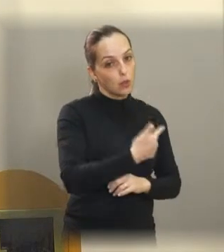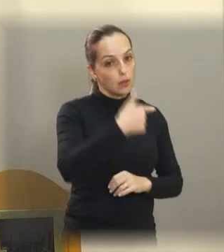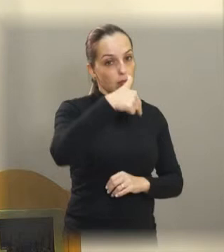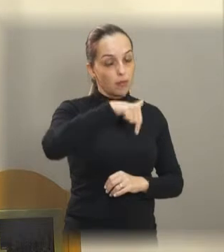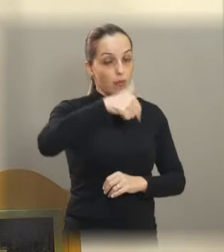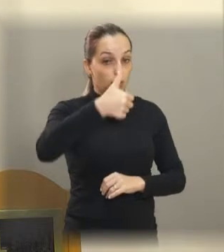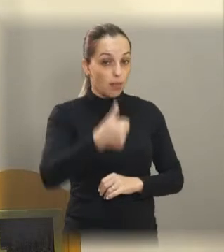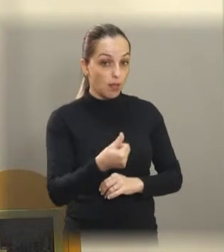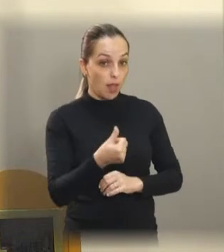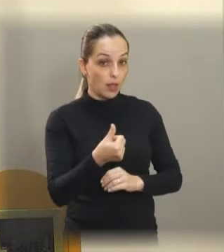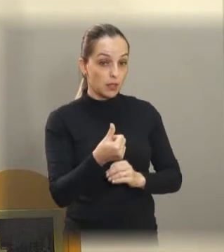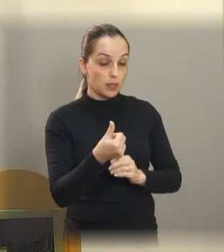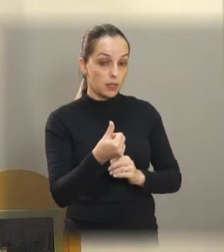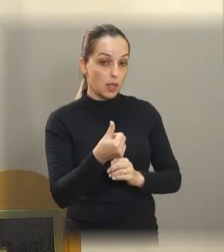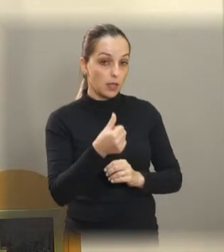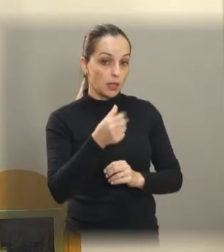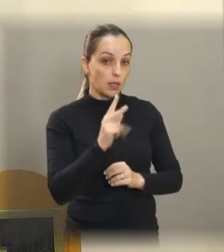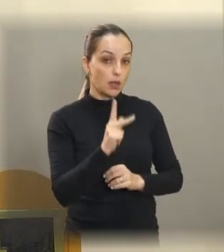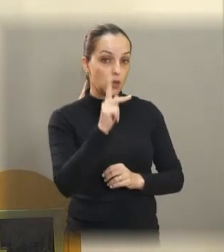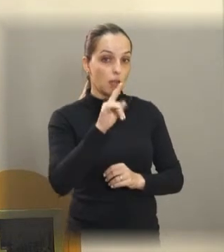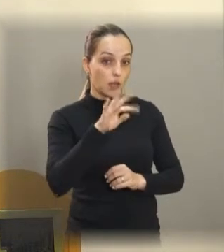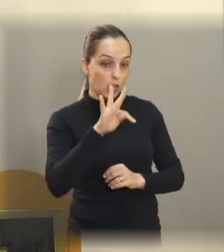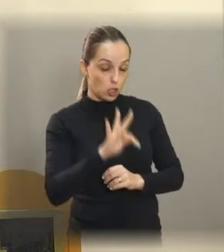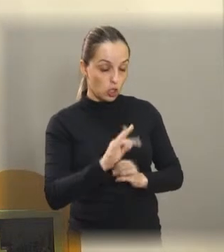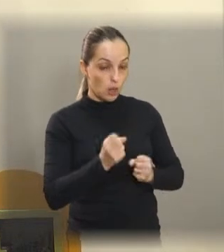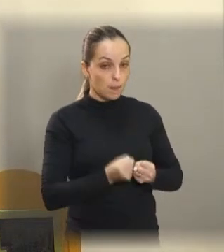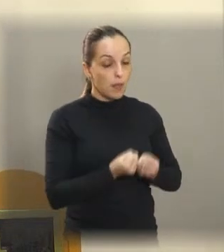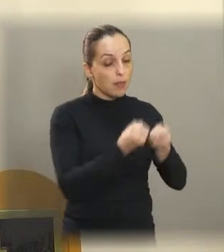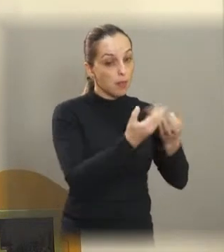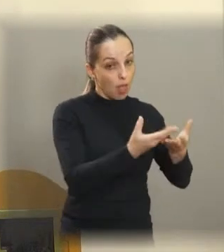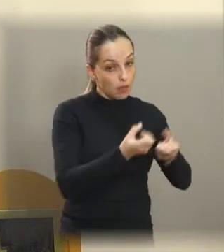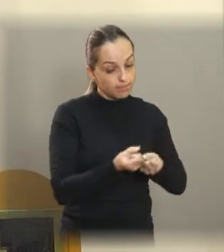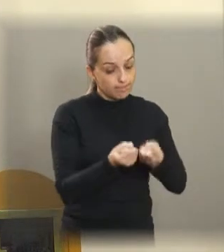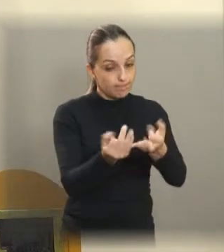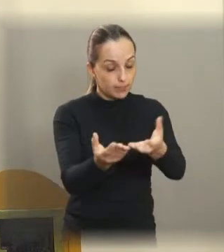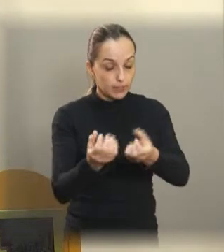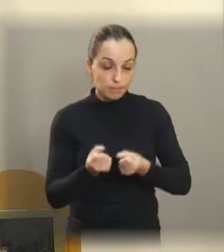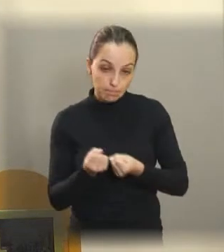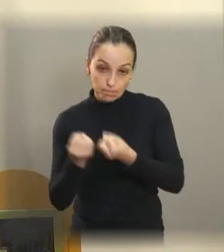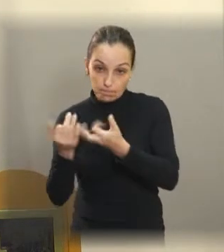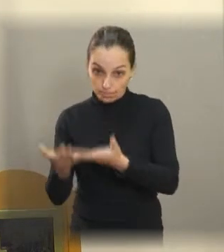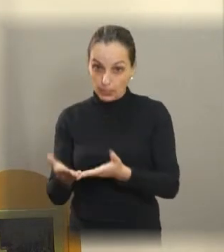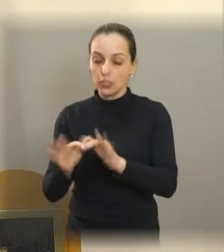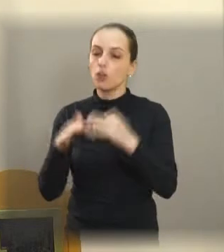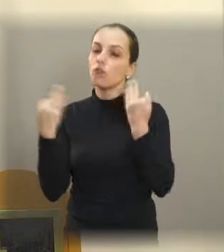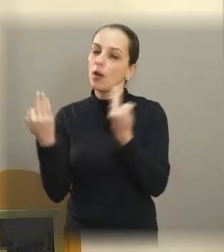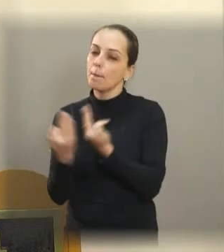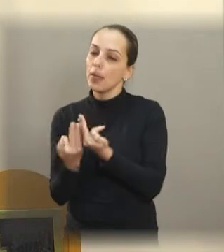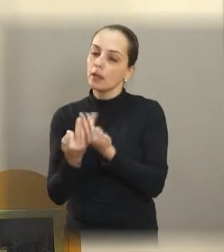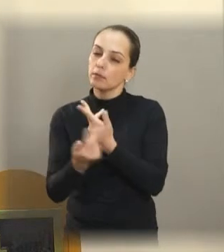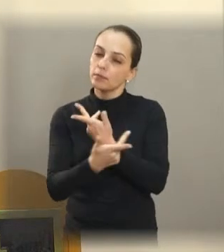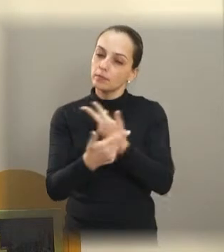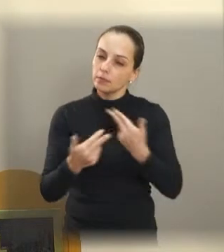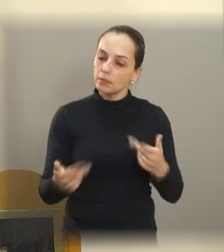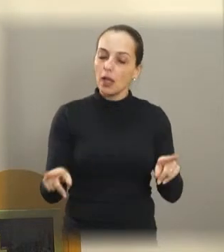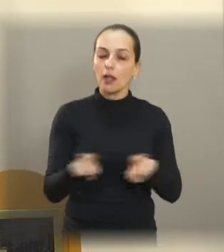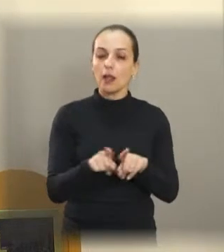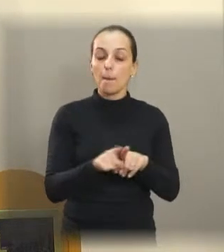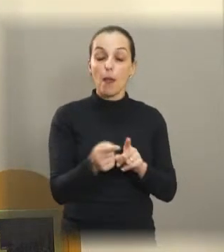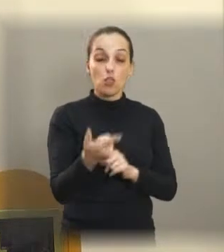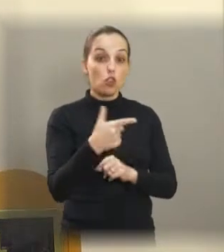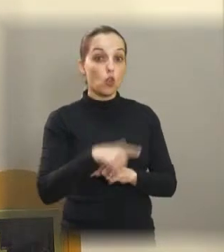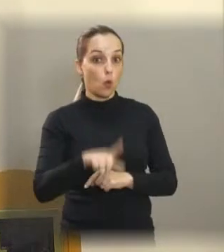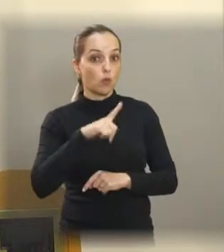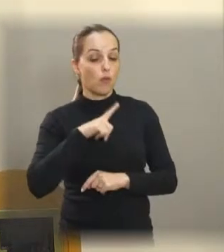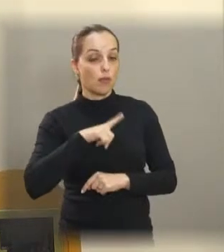Foram entregues na Fundação Toque, também a algumas famílias. E ainda teremos uma outra ação